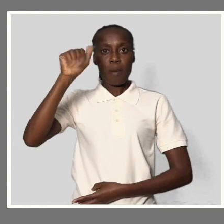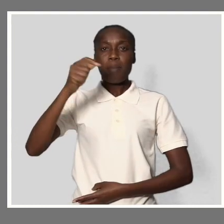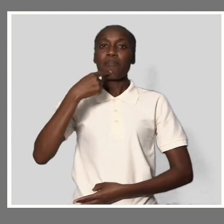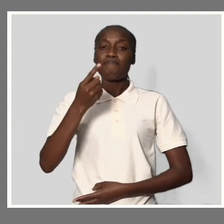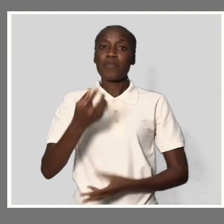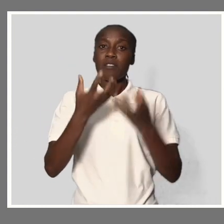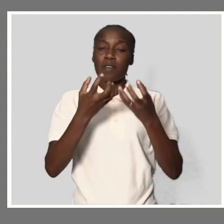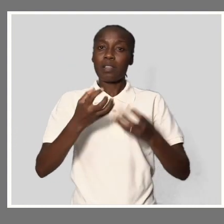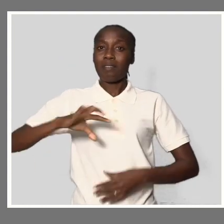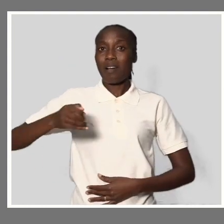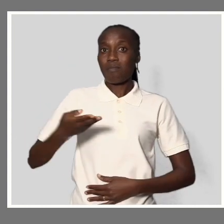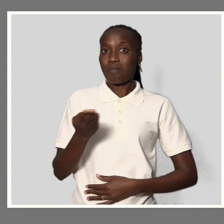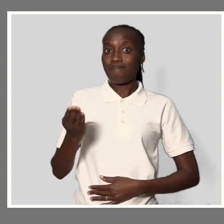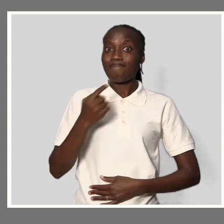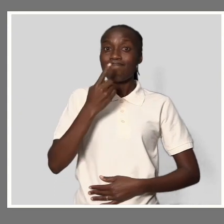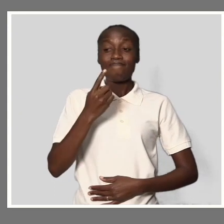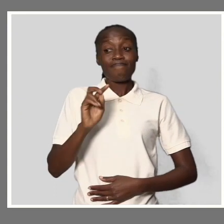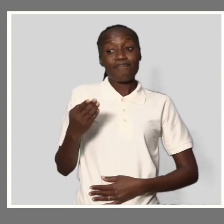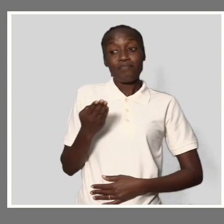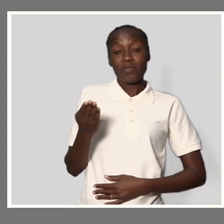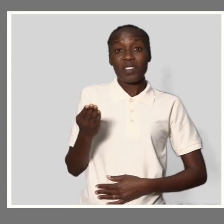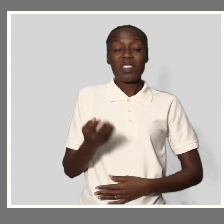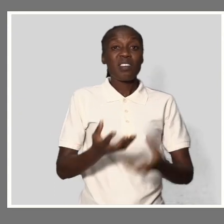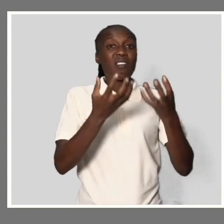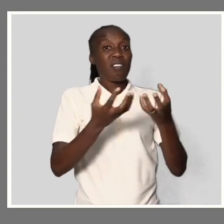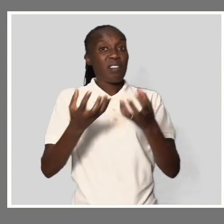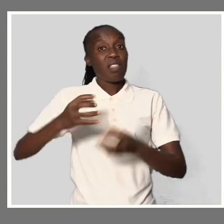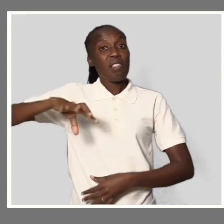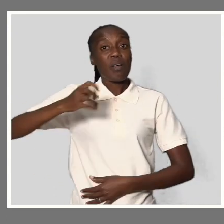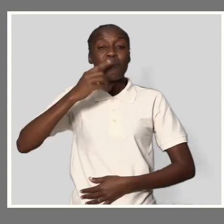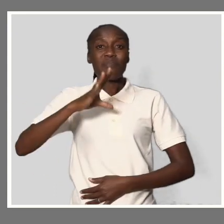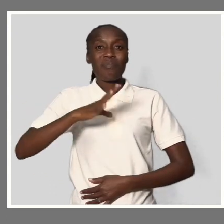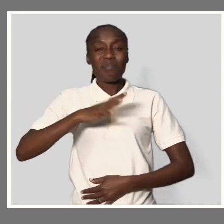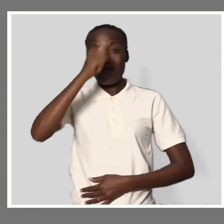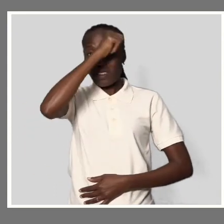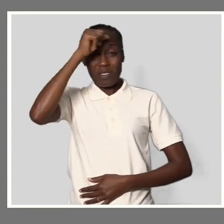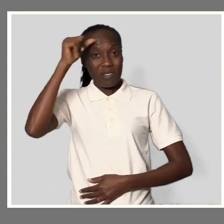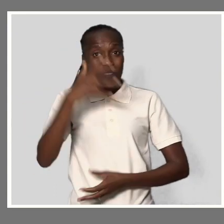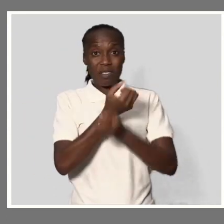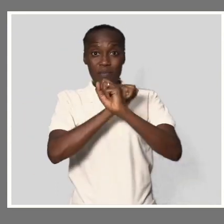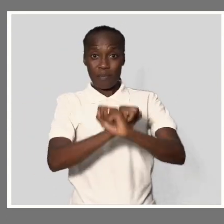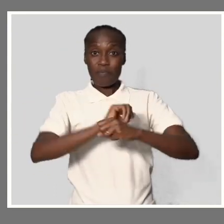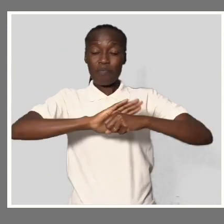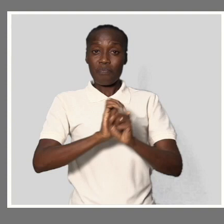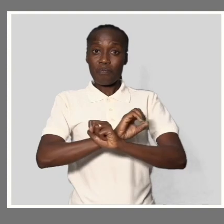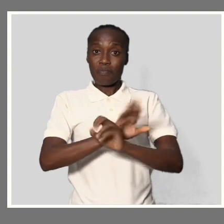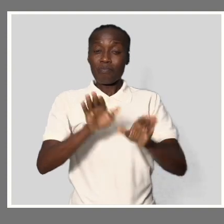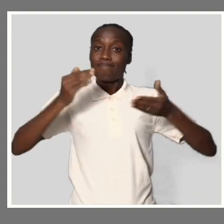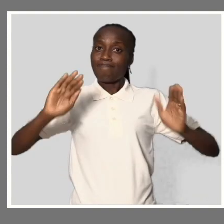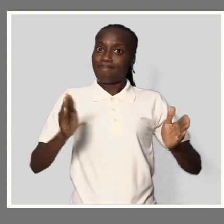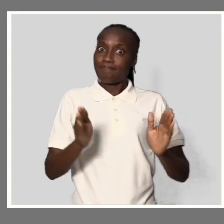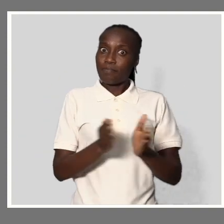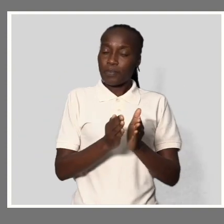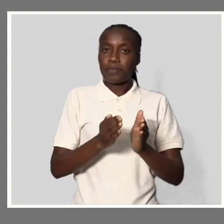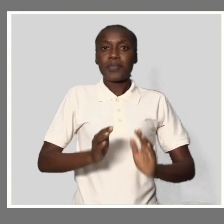Segundo eles, a escassez do precioso líquido compromete as medidas de prevenção e combate à pandemia da